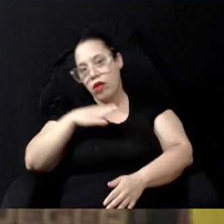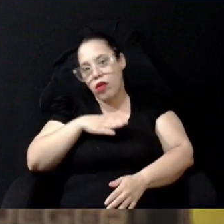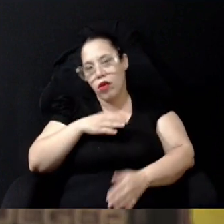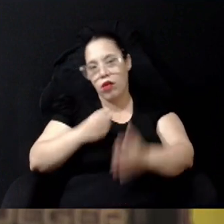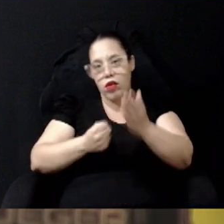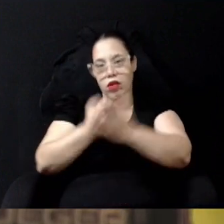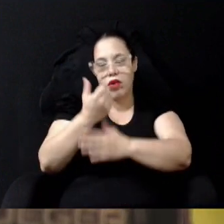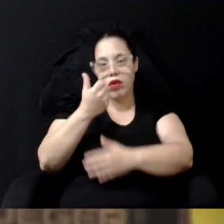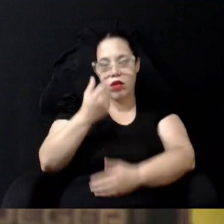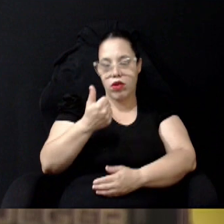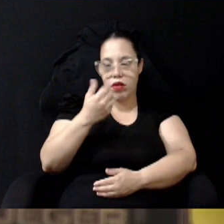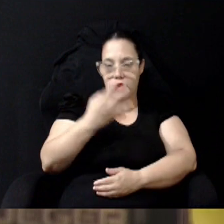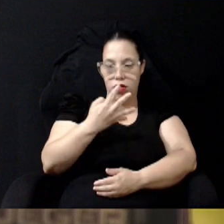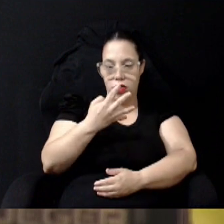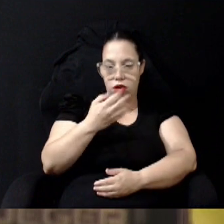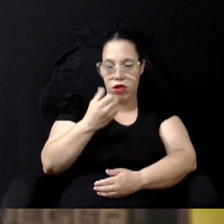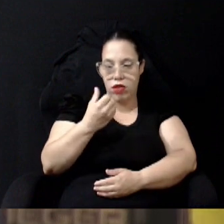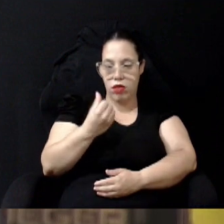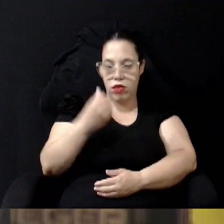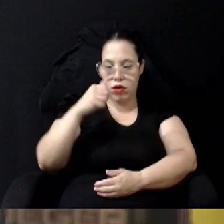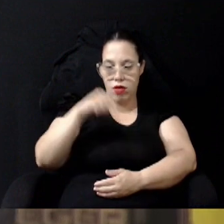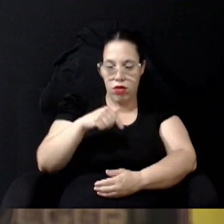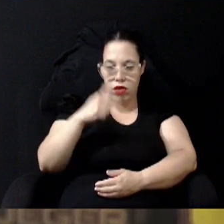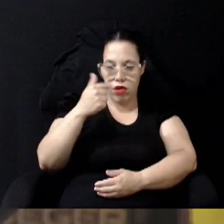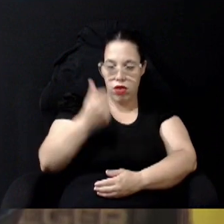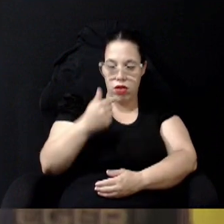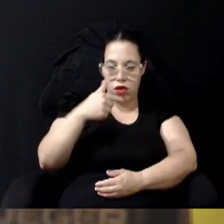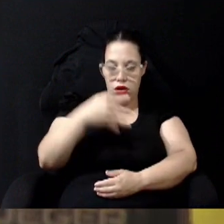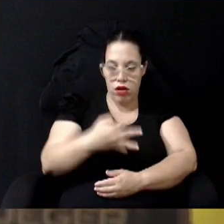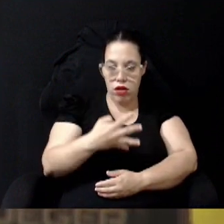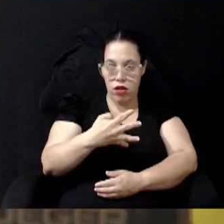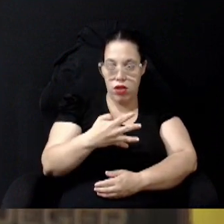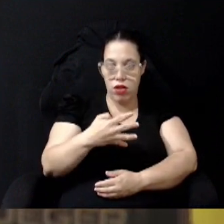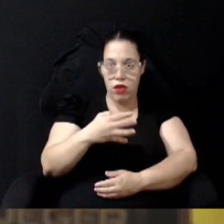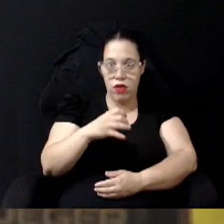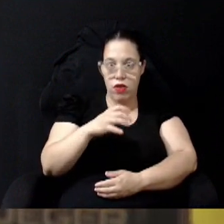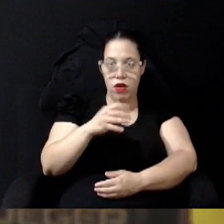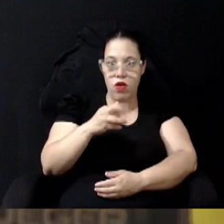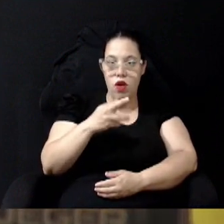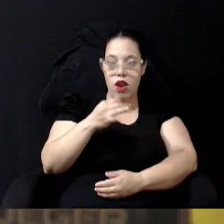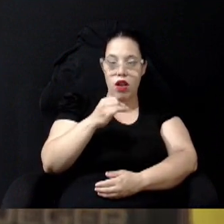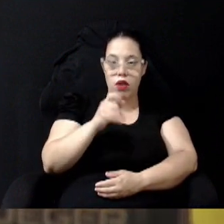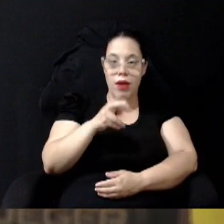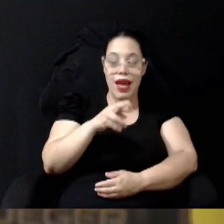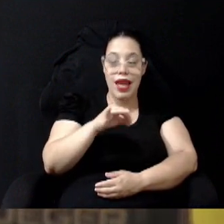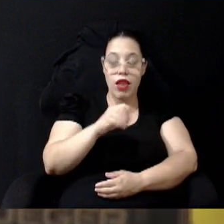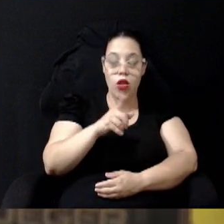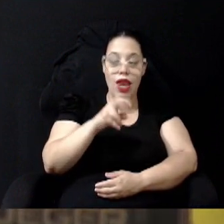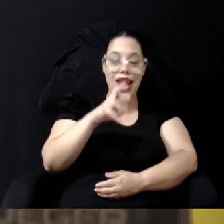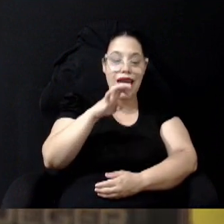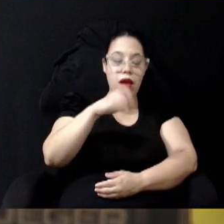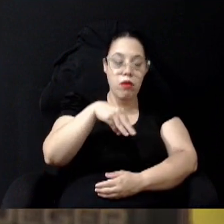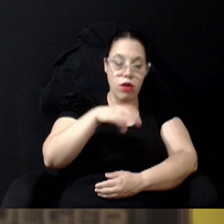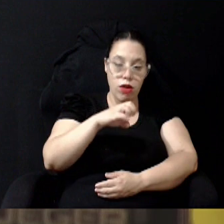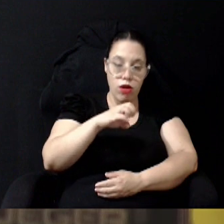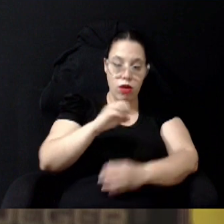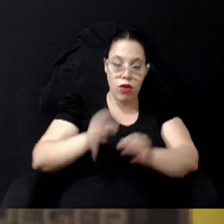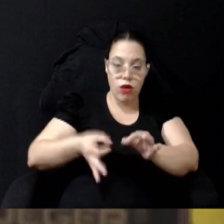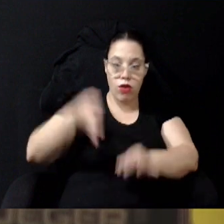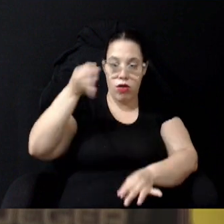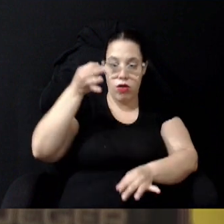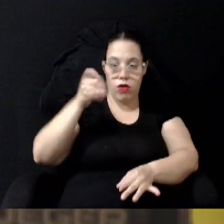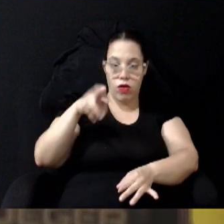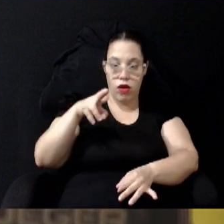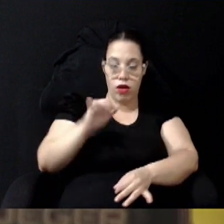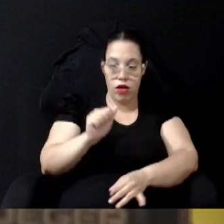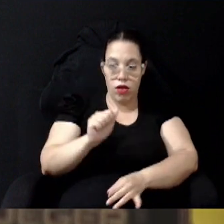de 1774, por Francisco Barreto Leme do Prado, elevada à vila no dia 14 de dezembro